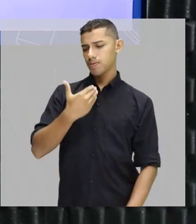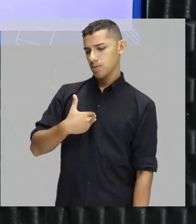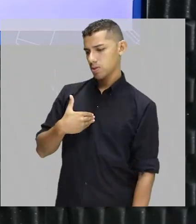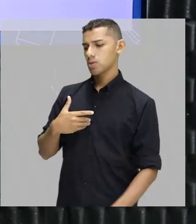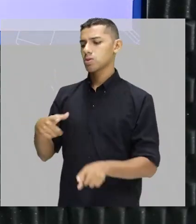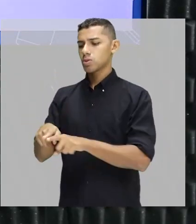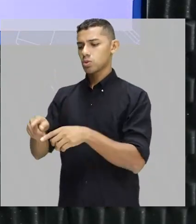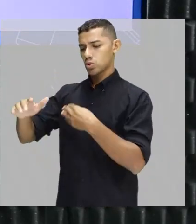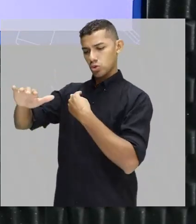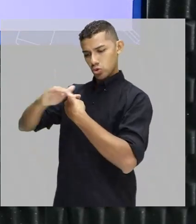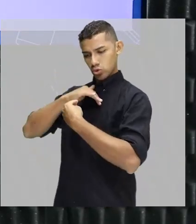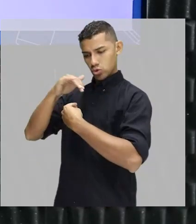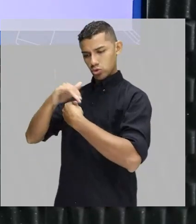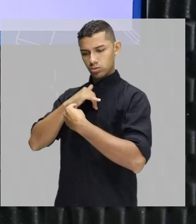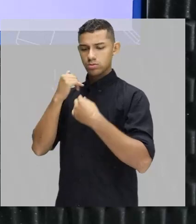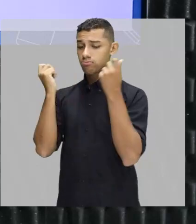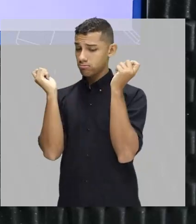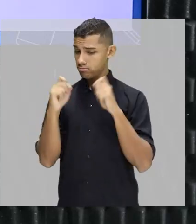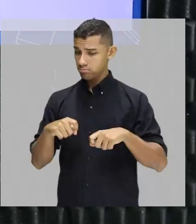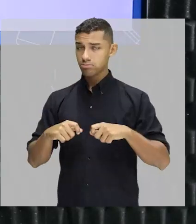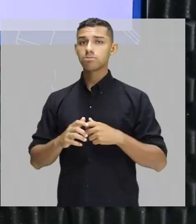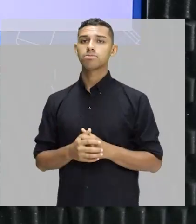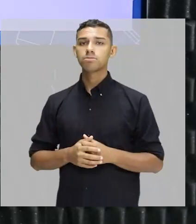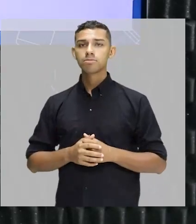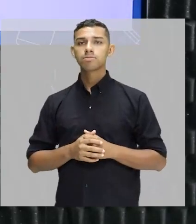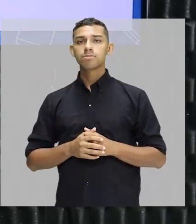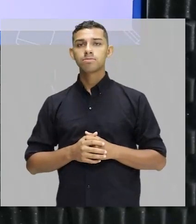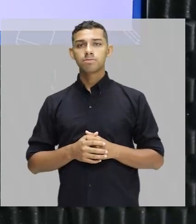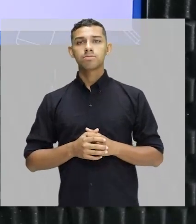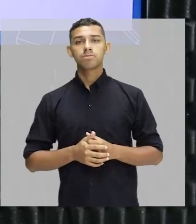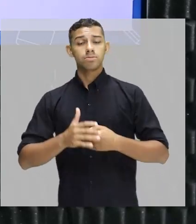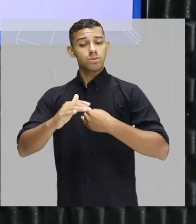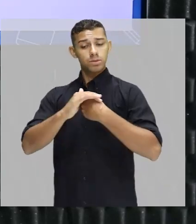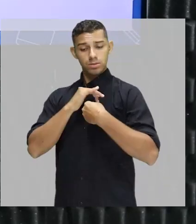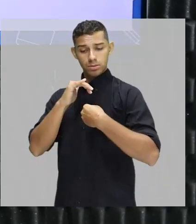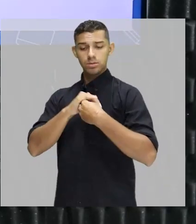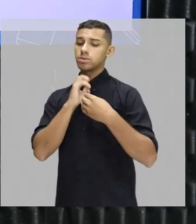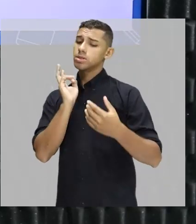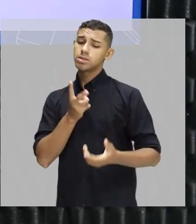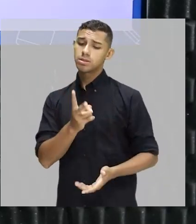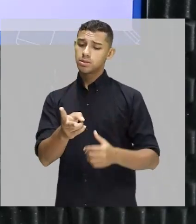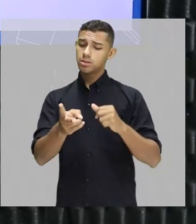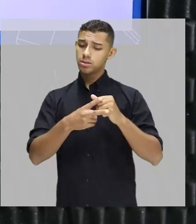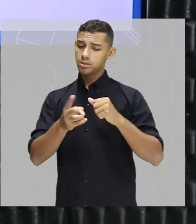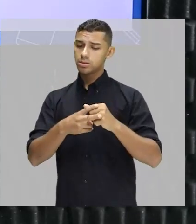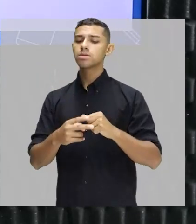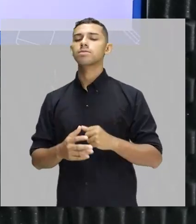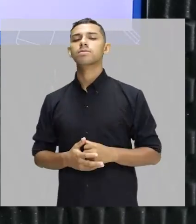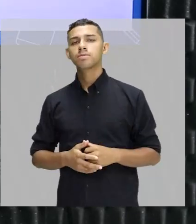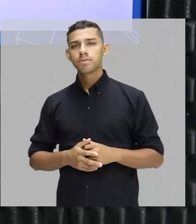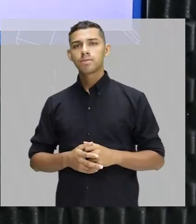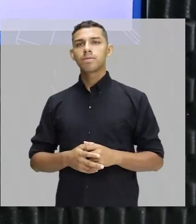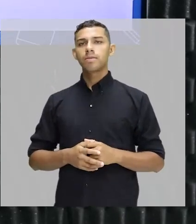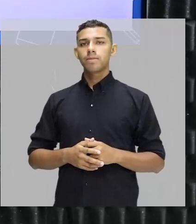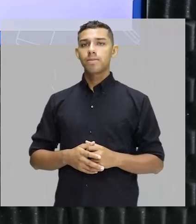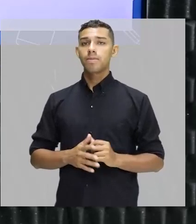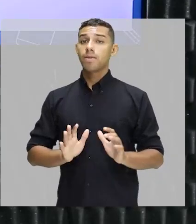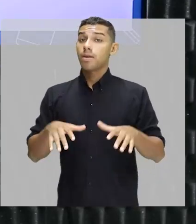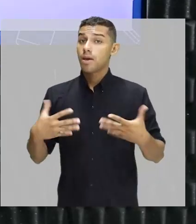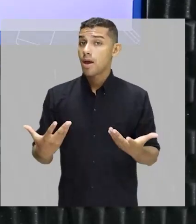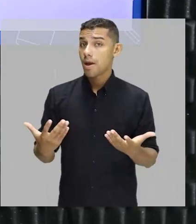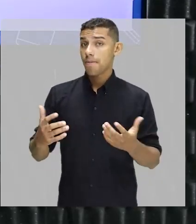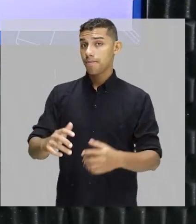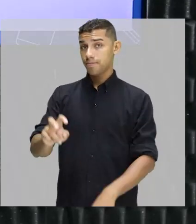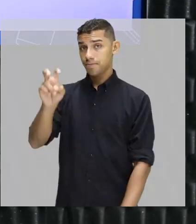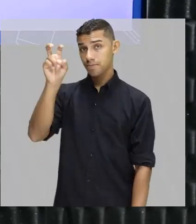pedido, conselho, dão uma orientação, na verdade, né? Então, faz muito uso dos verbos no imperativo. Então, essas são